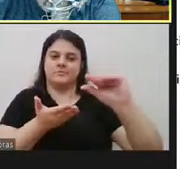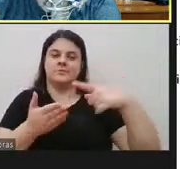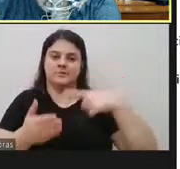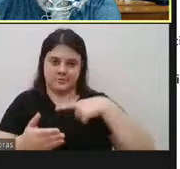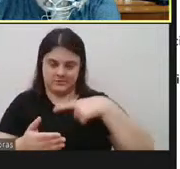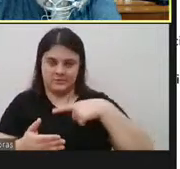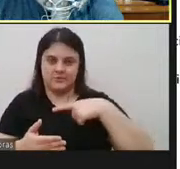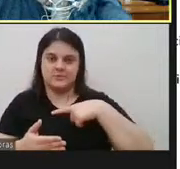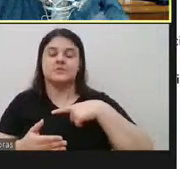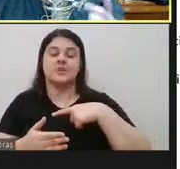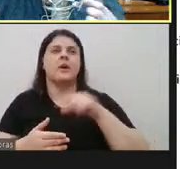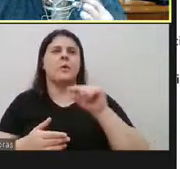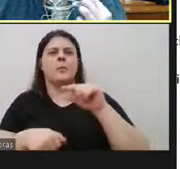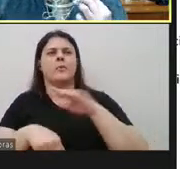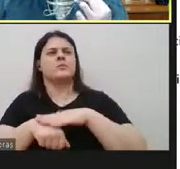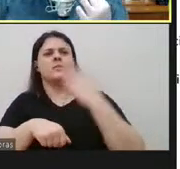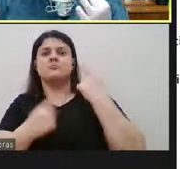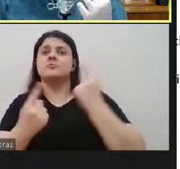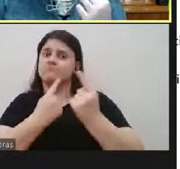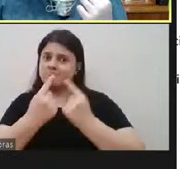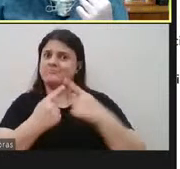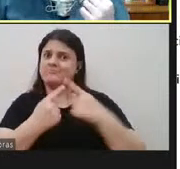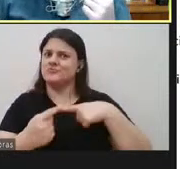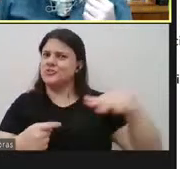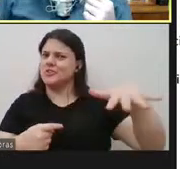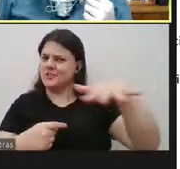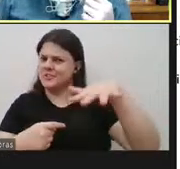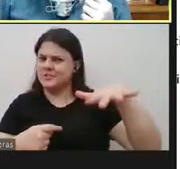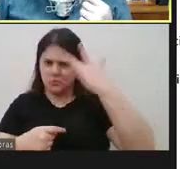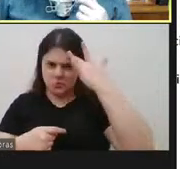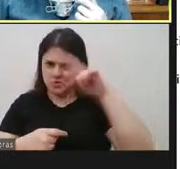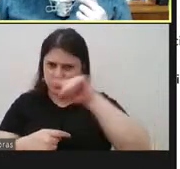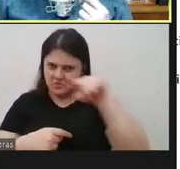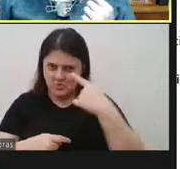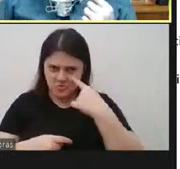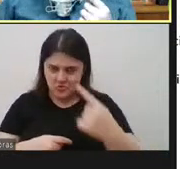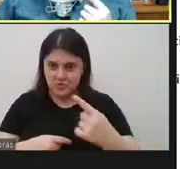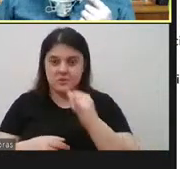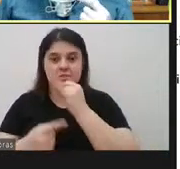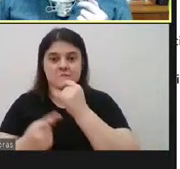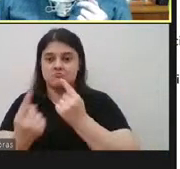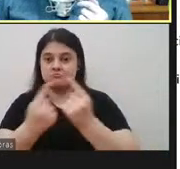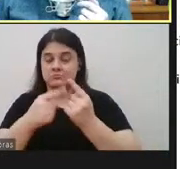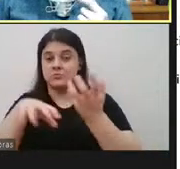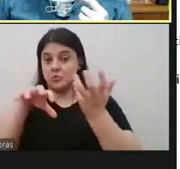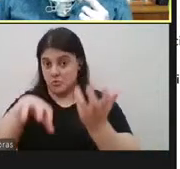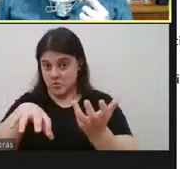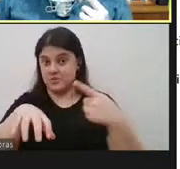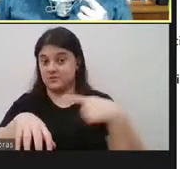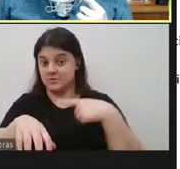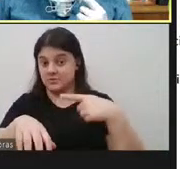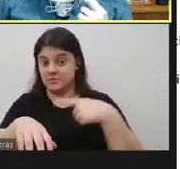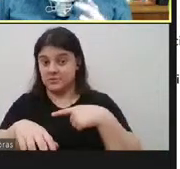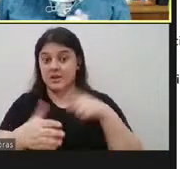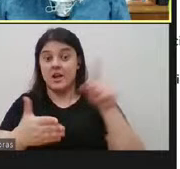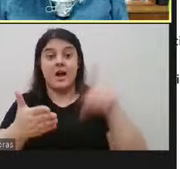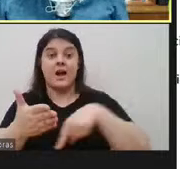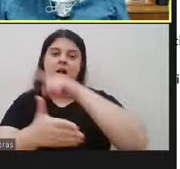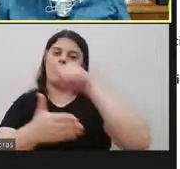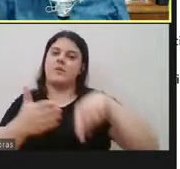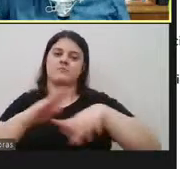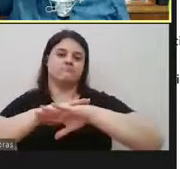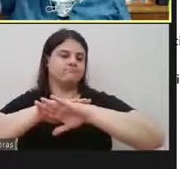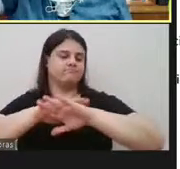percentuais mínimos de investimento recentemente estava discutindo isso você chegar lá acompanhar polícia para os debates do congresso acabar com os